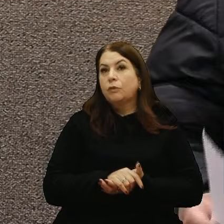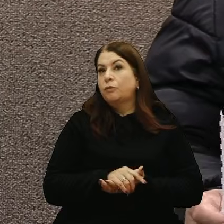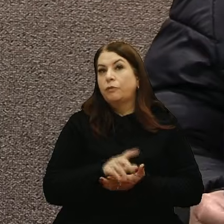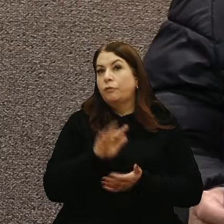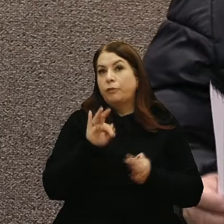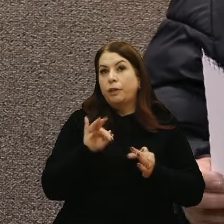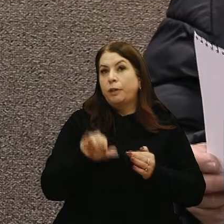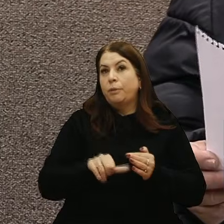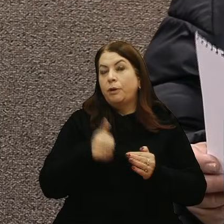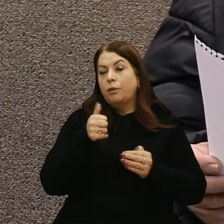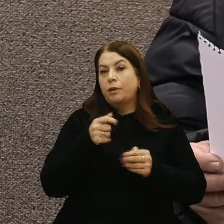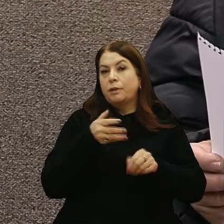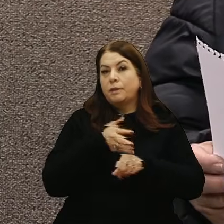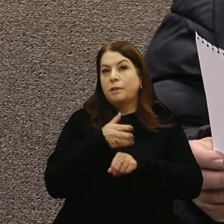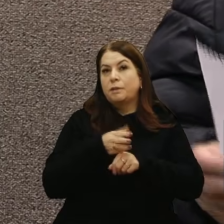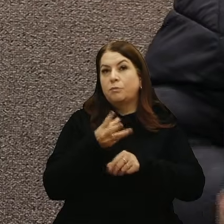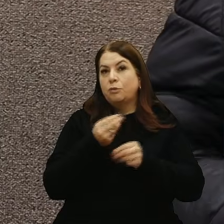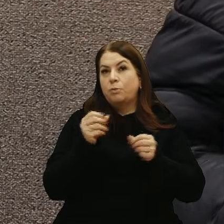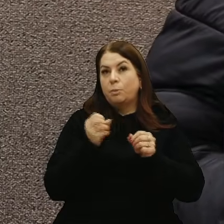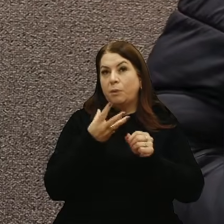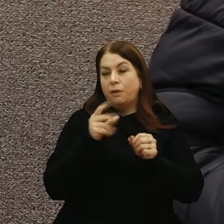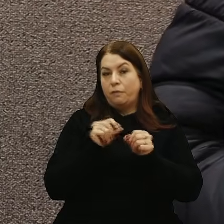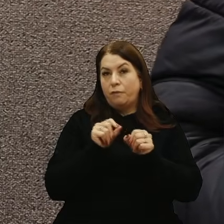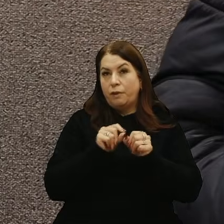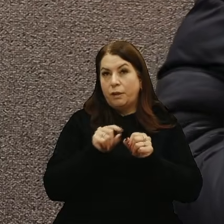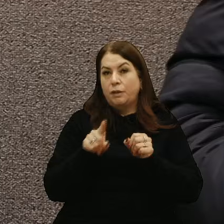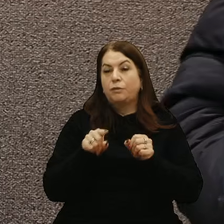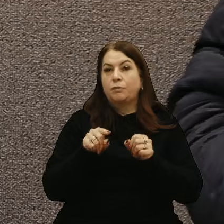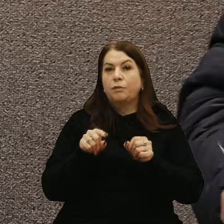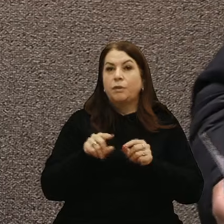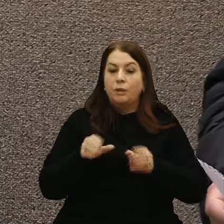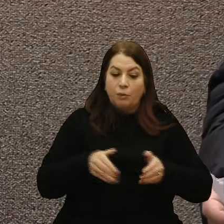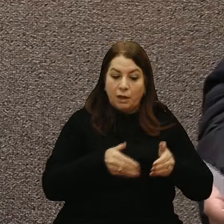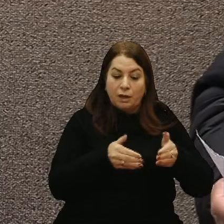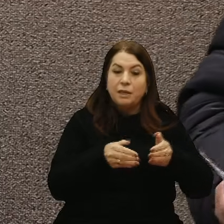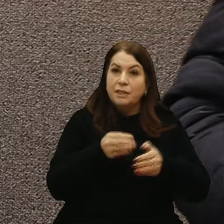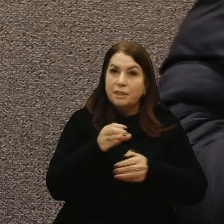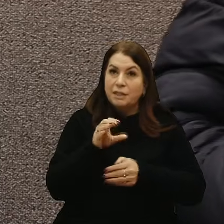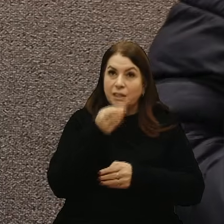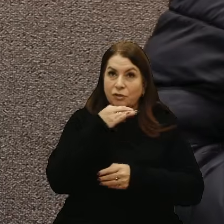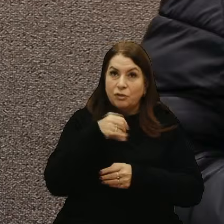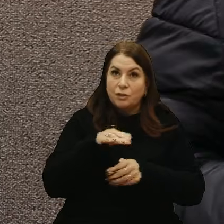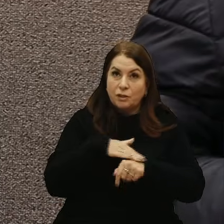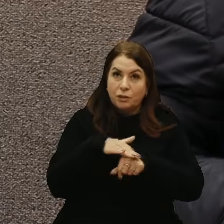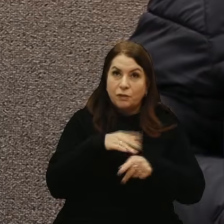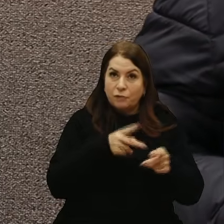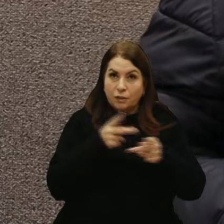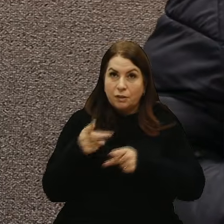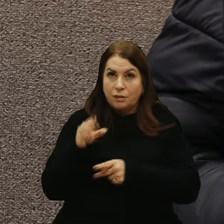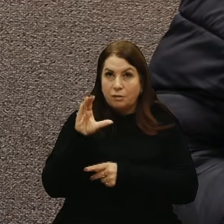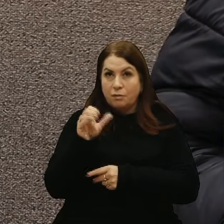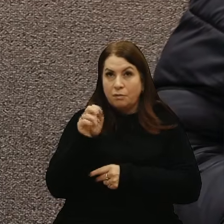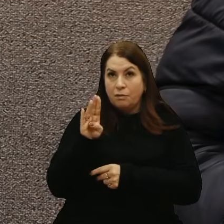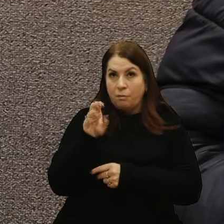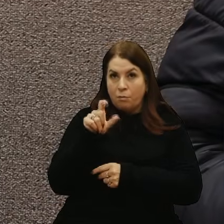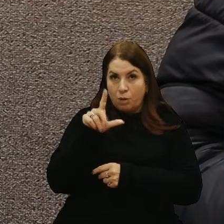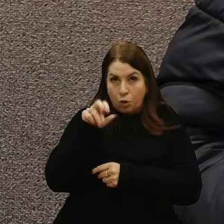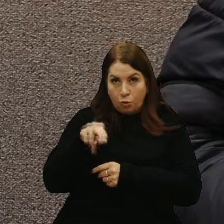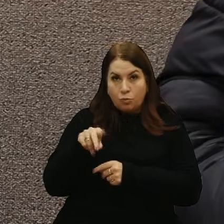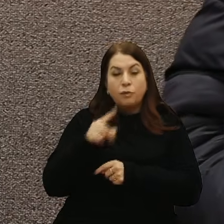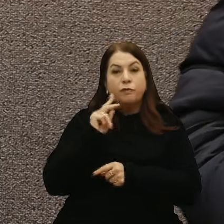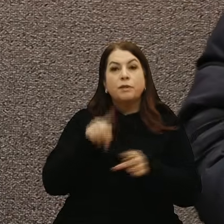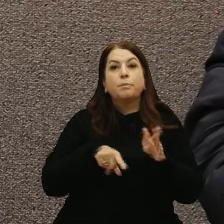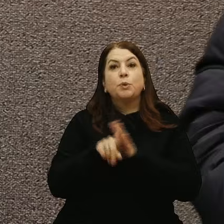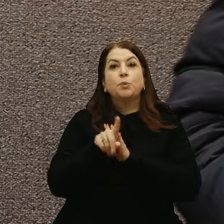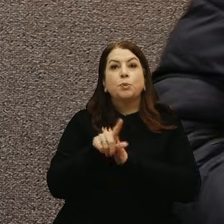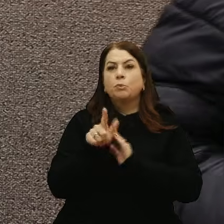acesso, muito bem feito e não vai dar problema. No Canaliza Caxias, eu estive visitando o Cabelão e eu fiz a seguinte pergunta para ele.